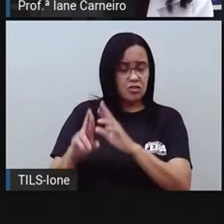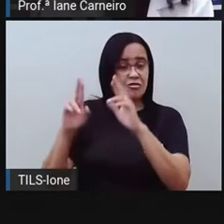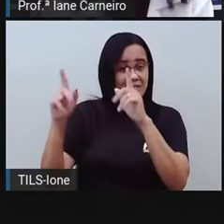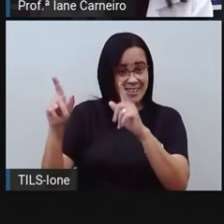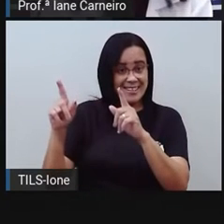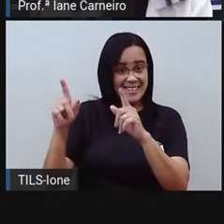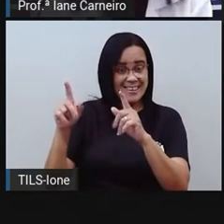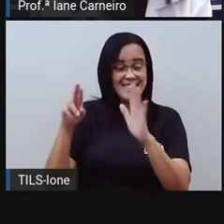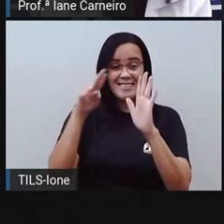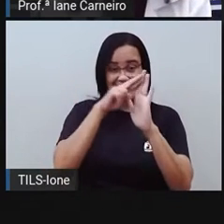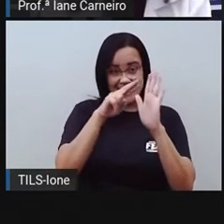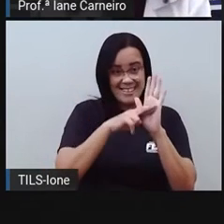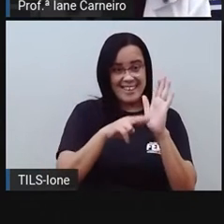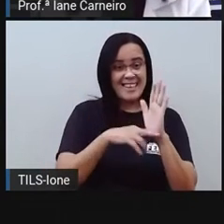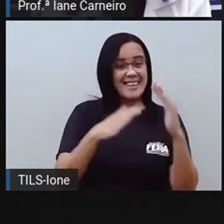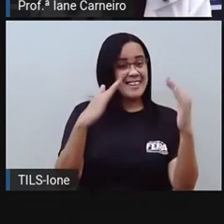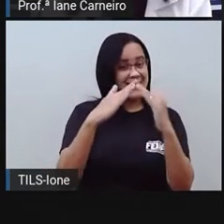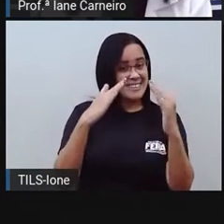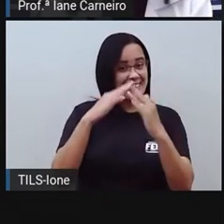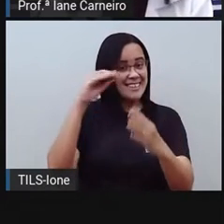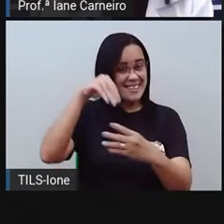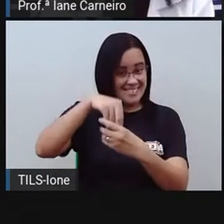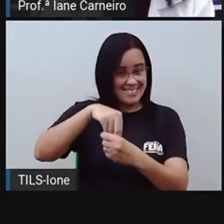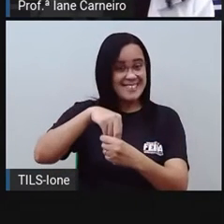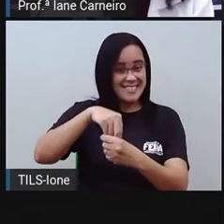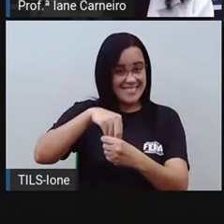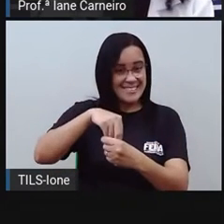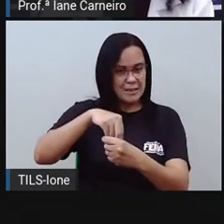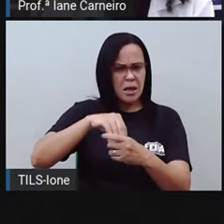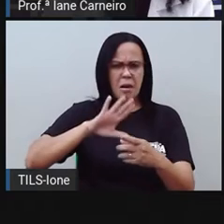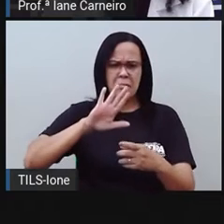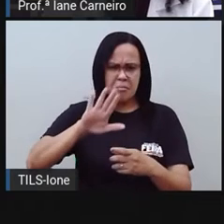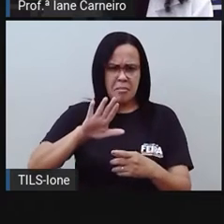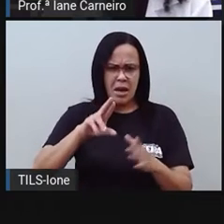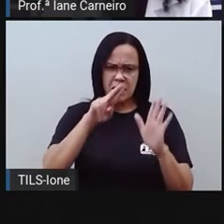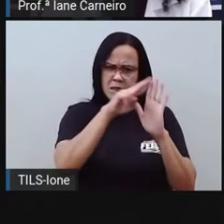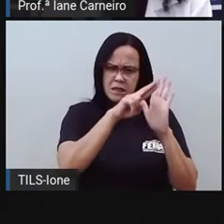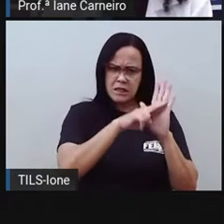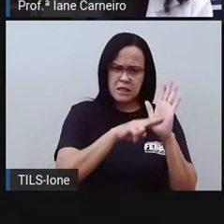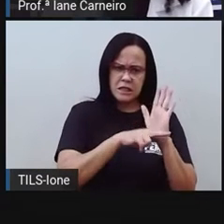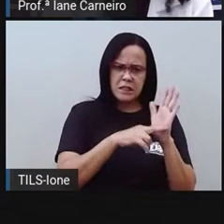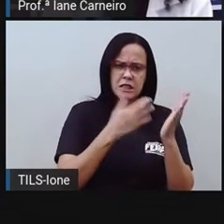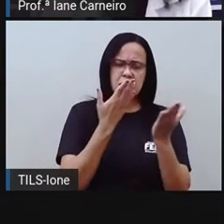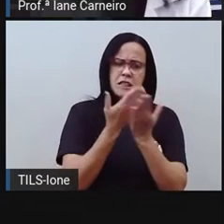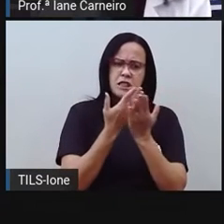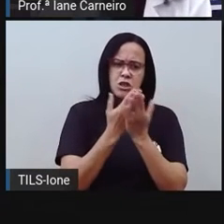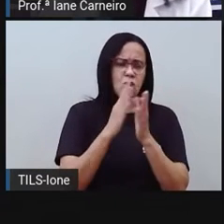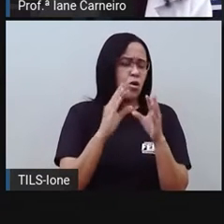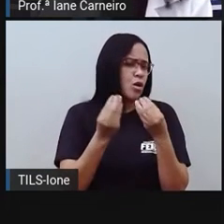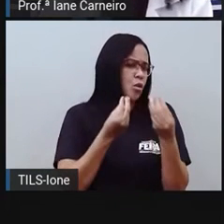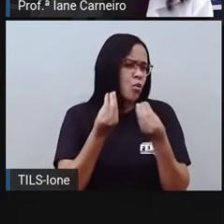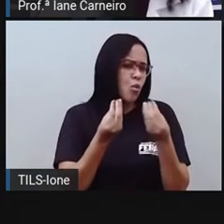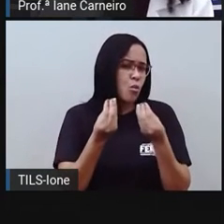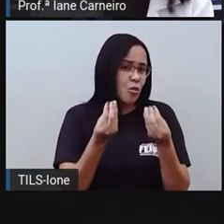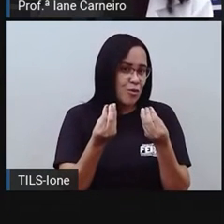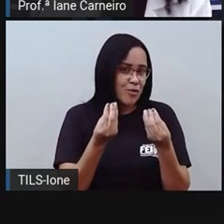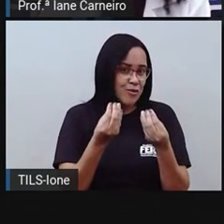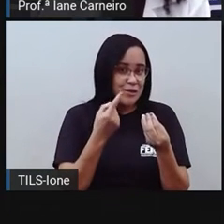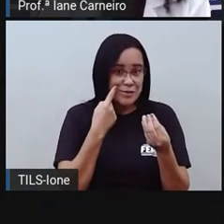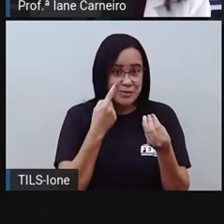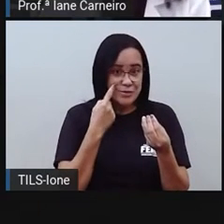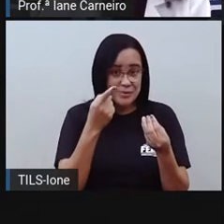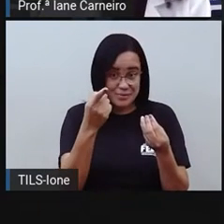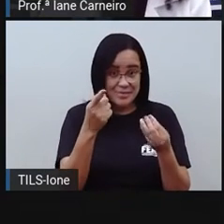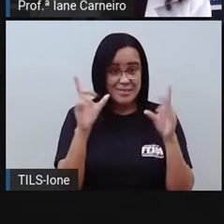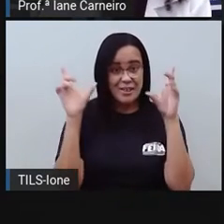Pró trouxe aqui algumas regras da escola para a gente conversar, né? Então, eu trouxe aqui uma foto de uma escola aqui de